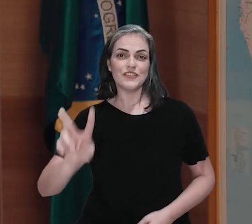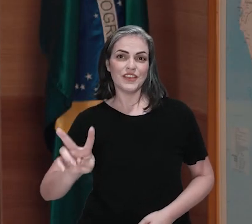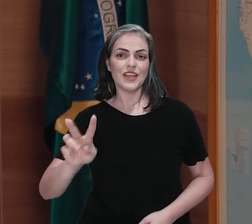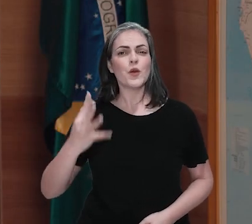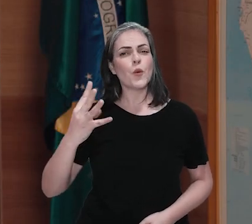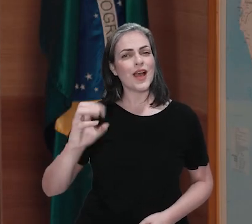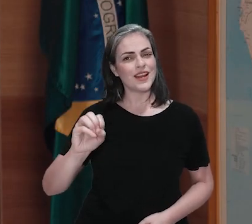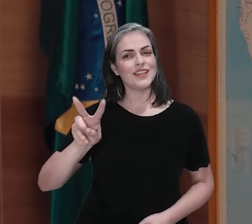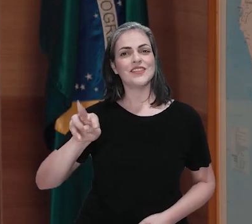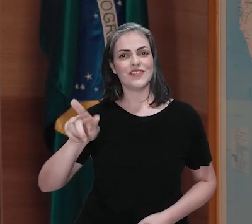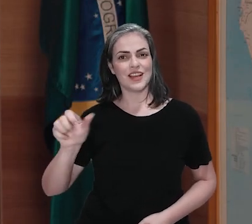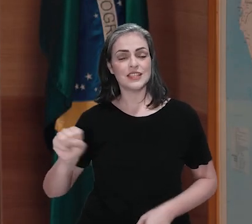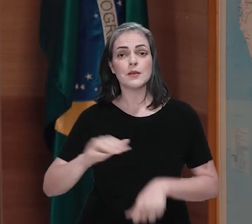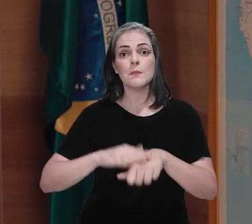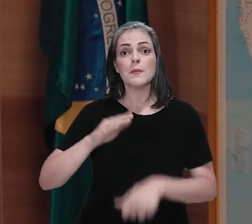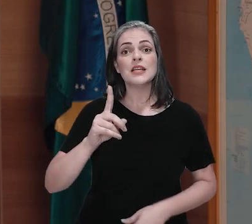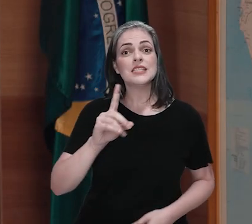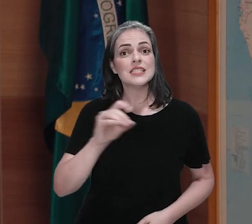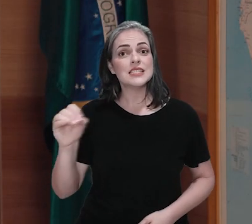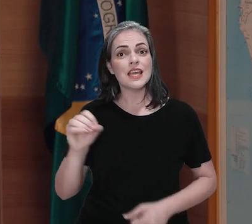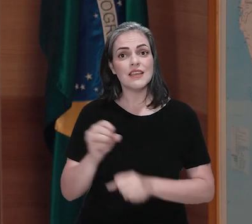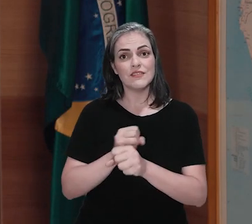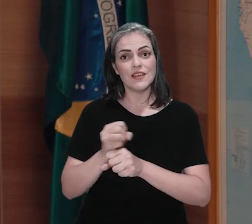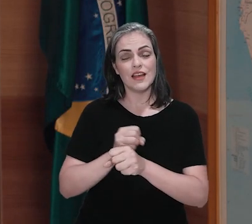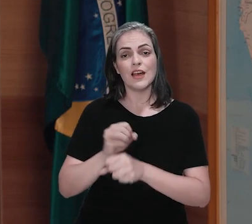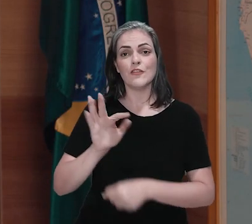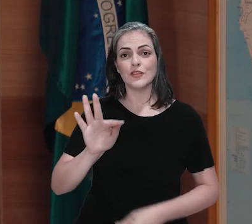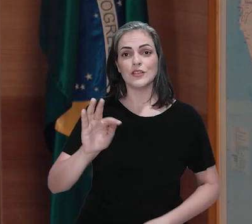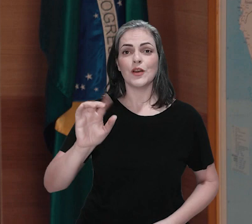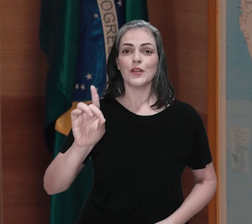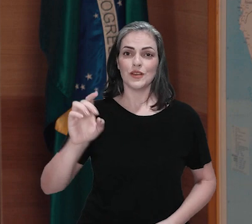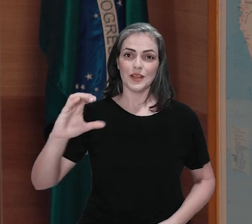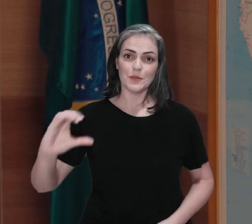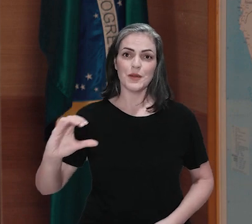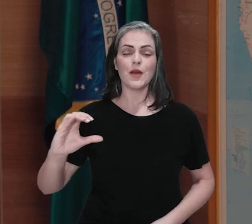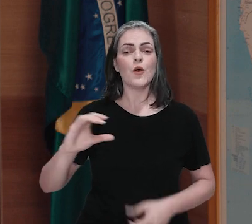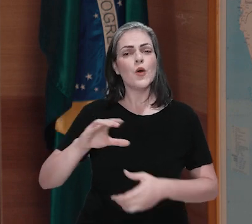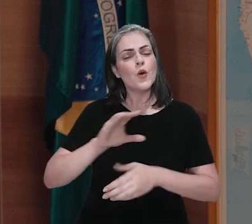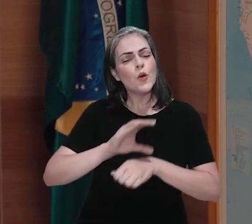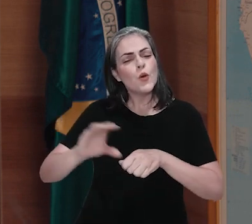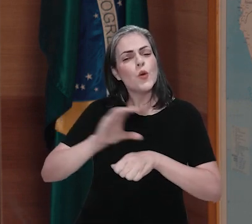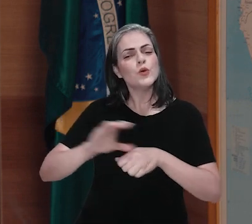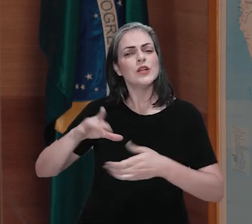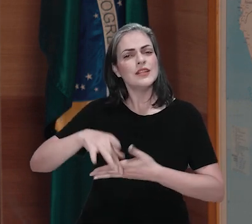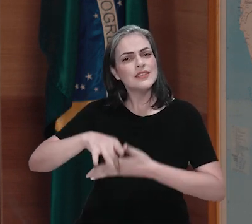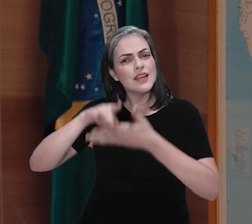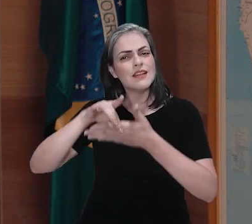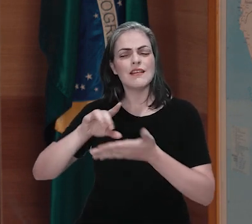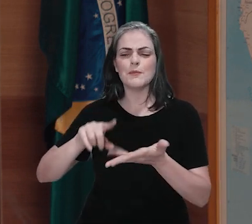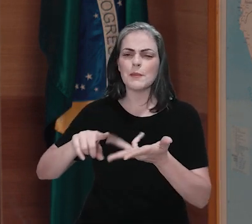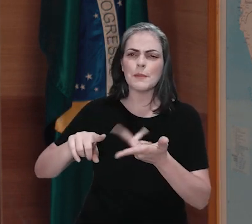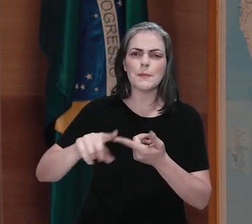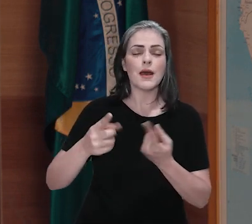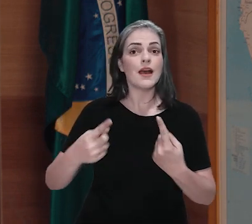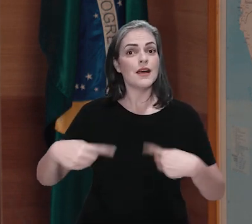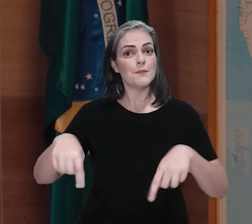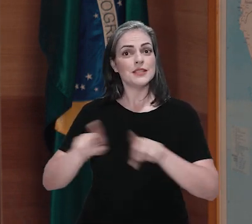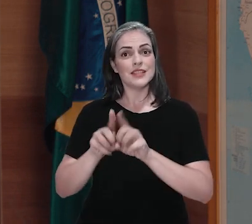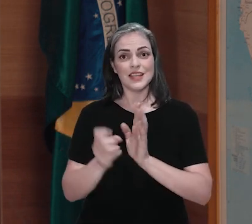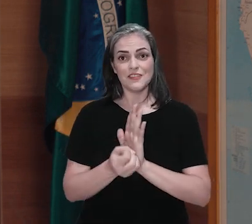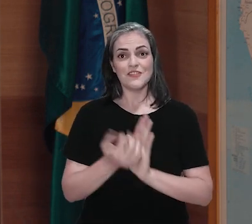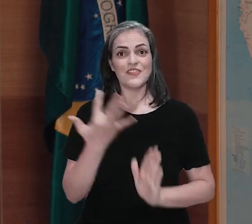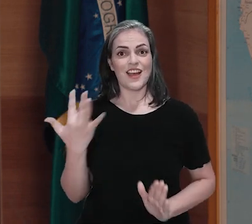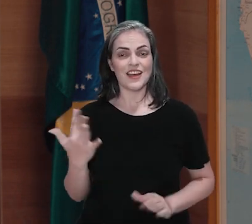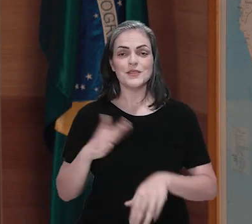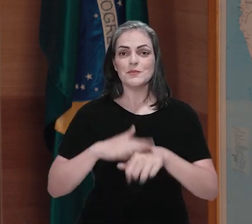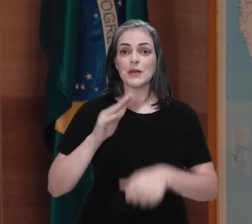vagas, fechamos parcerias de mais de 100 vagas na Fundação Dom Cabral em cursos de liderança, fora outras inúmeras parcerias. Mais